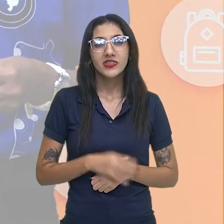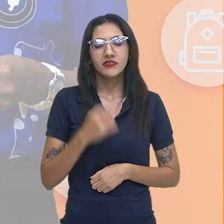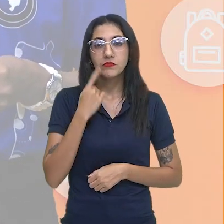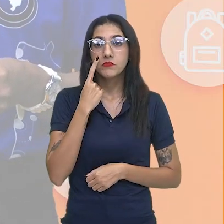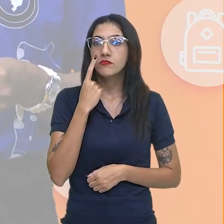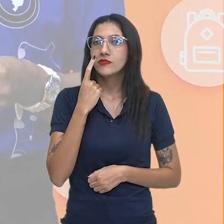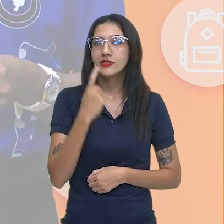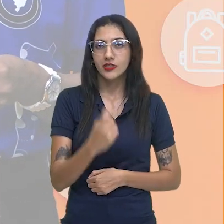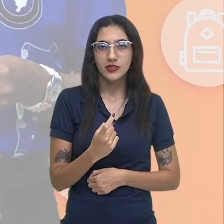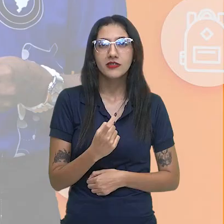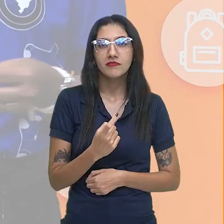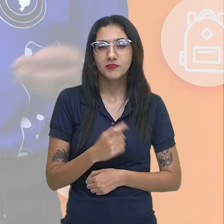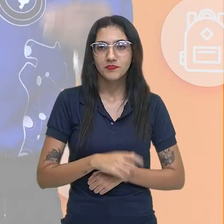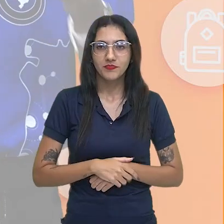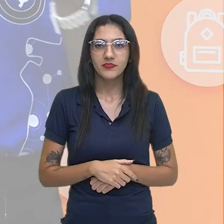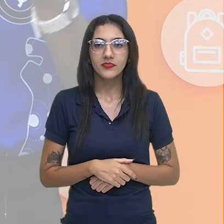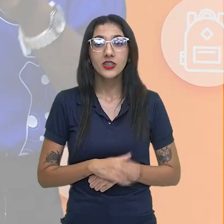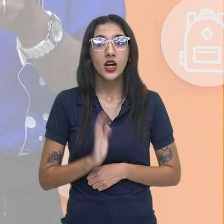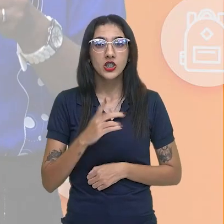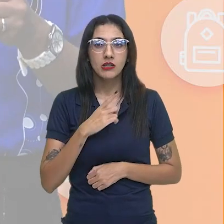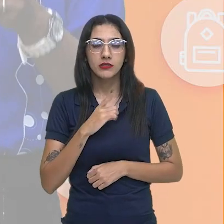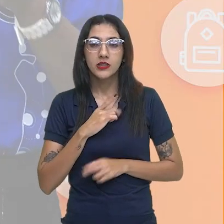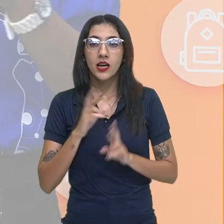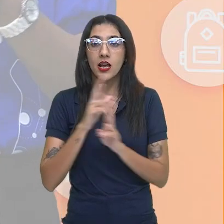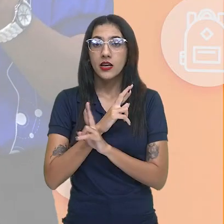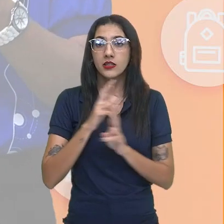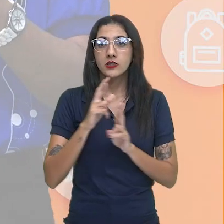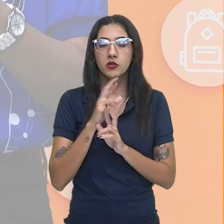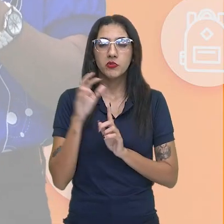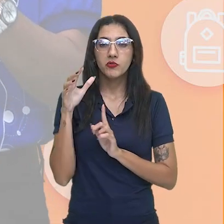interessante, aí já se mistura matrizes